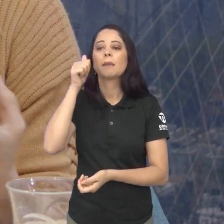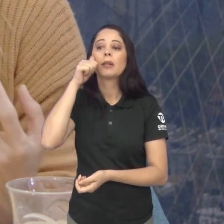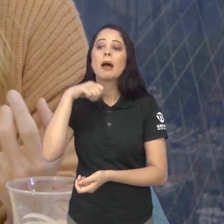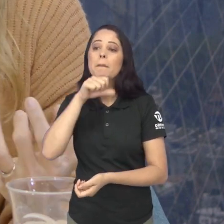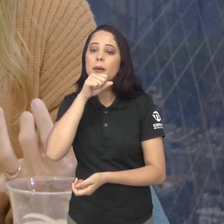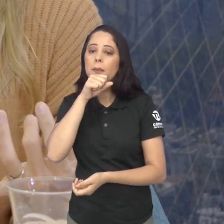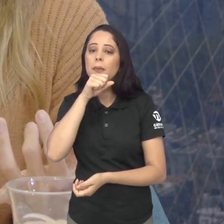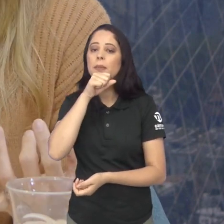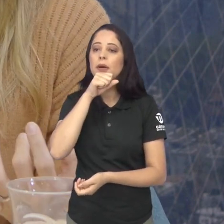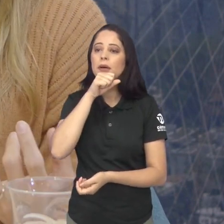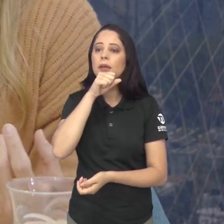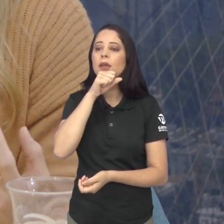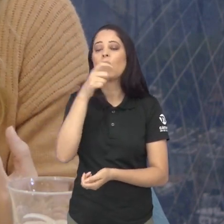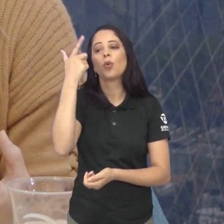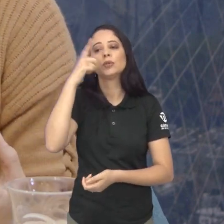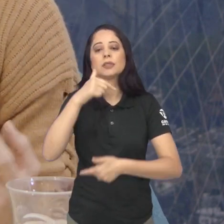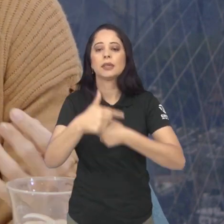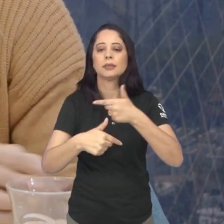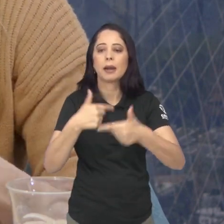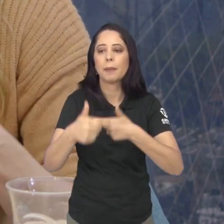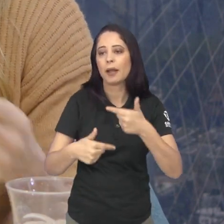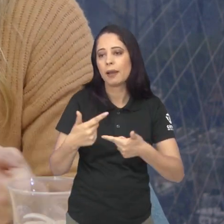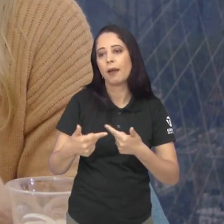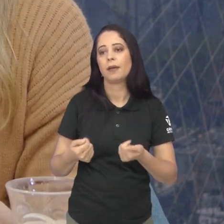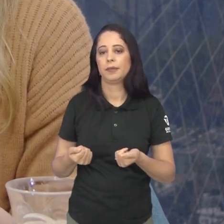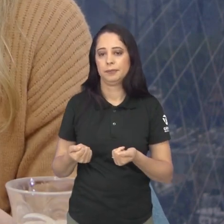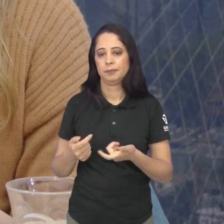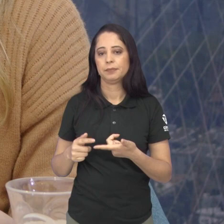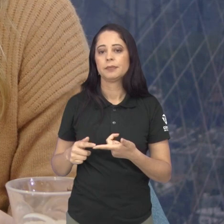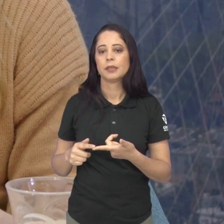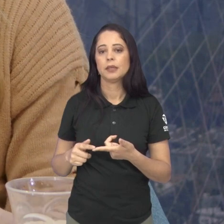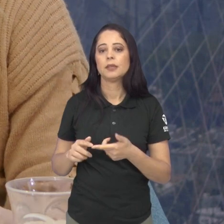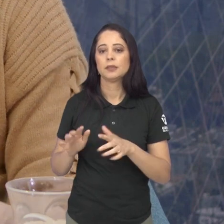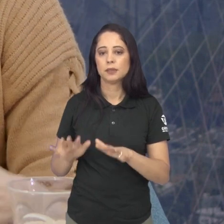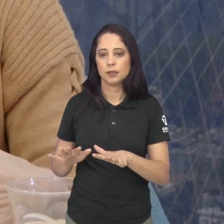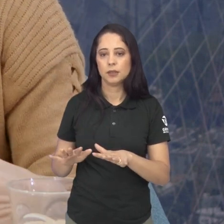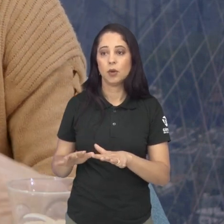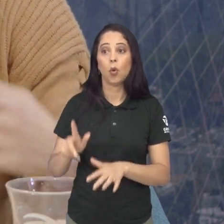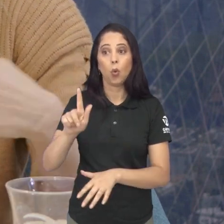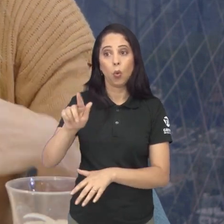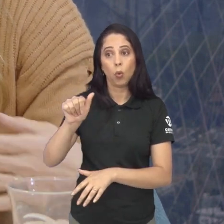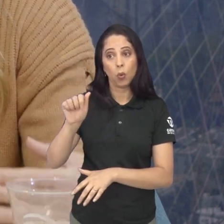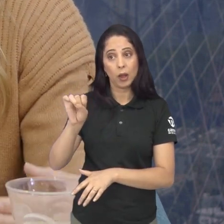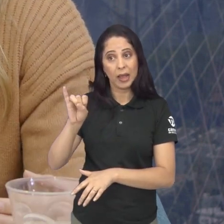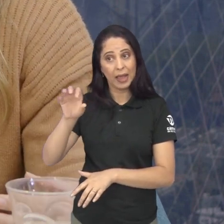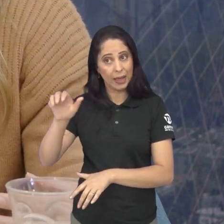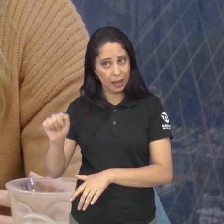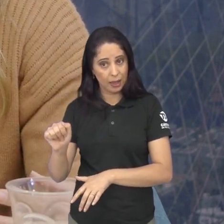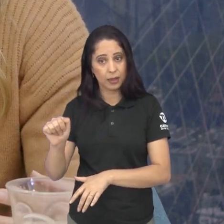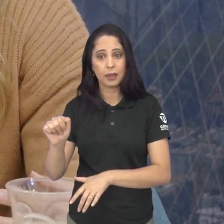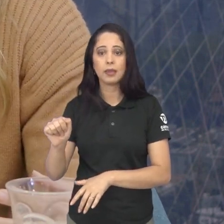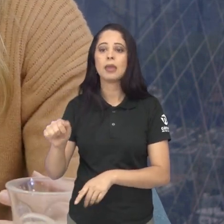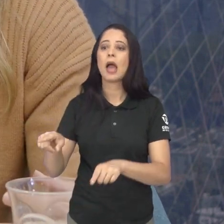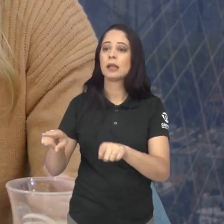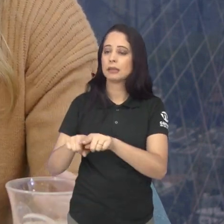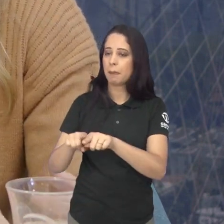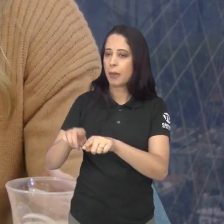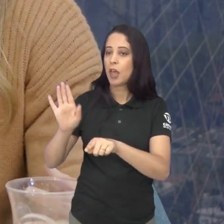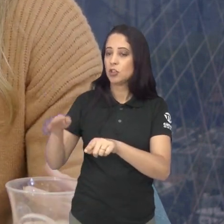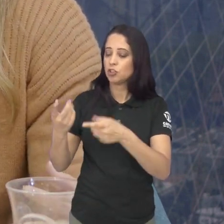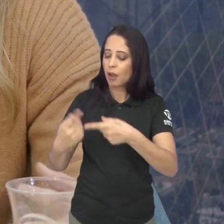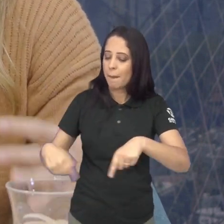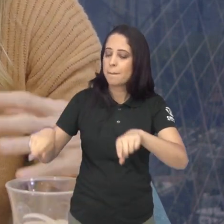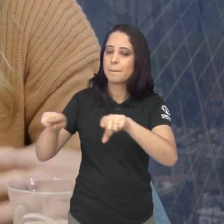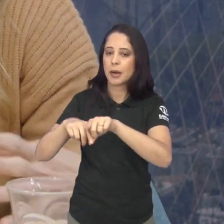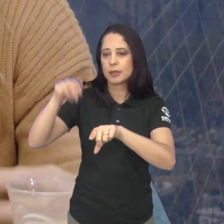e de um pai, de repente, poder trabalhar, nem que seja 2 vezes na semana, né? Então, assim, o Gaia também estava nesse encontro